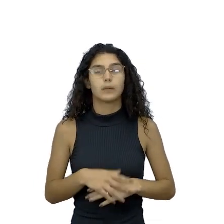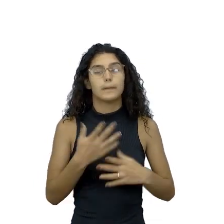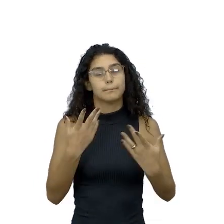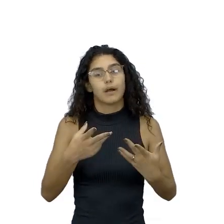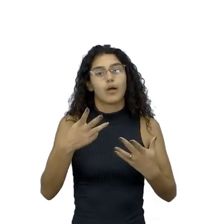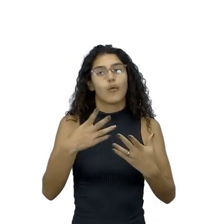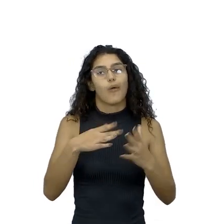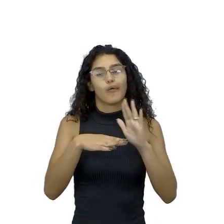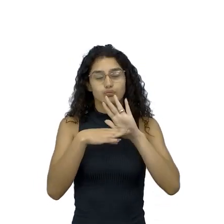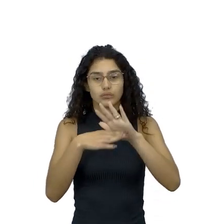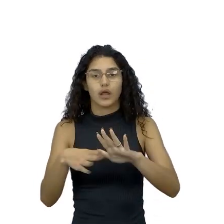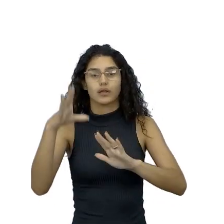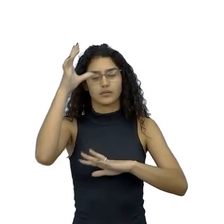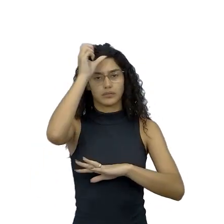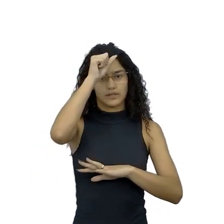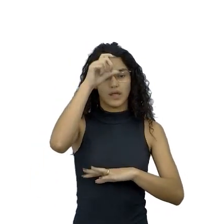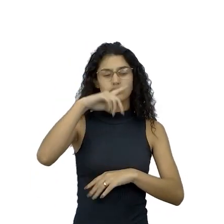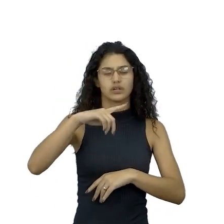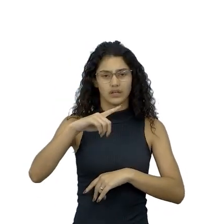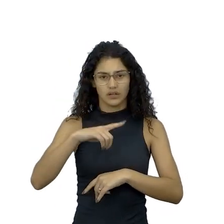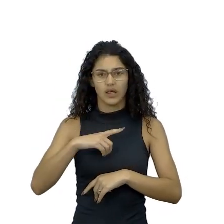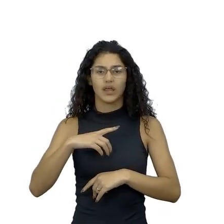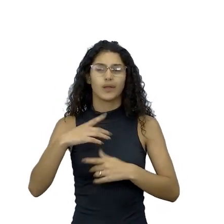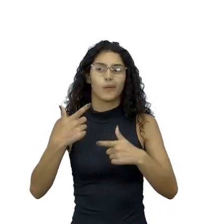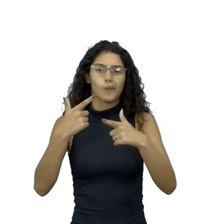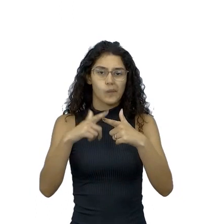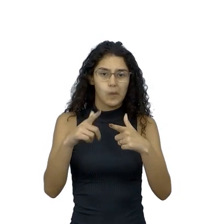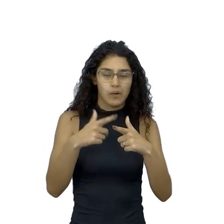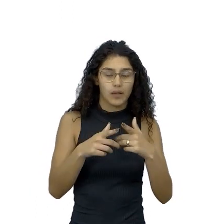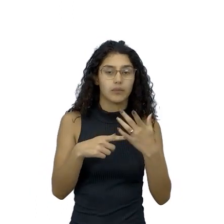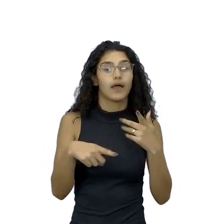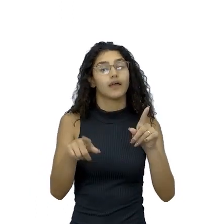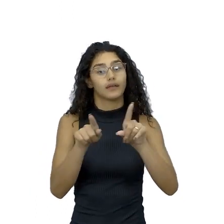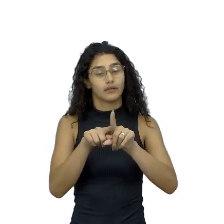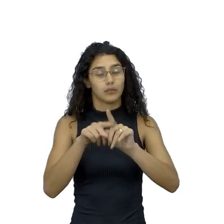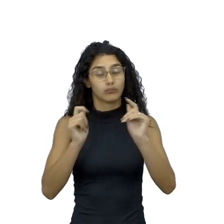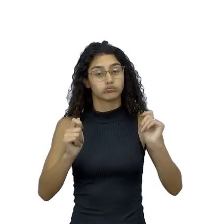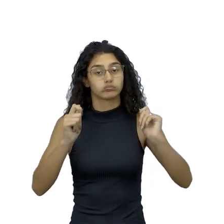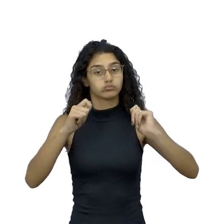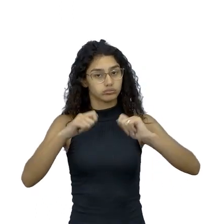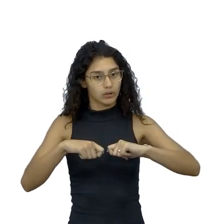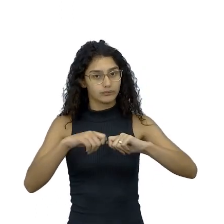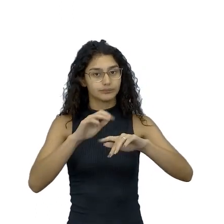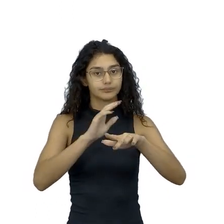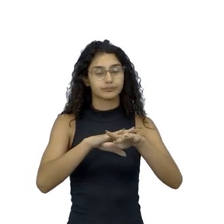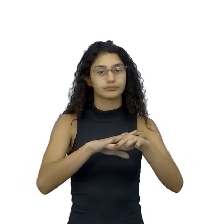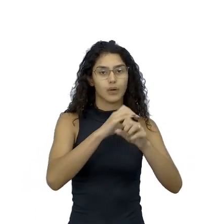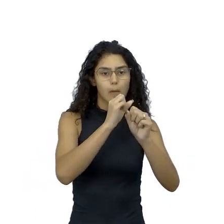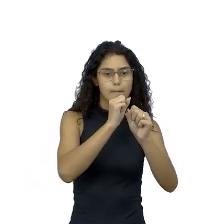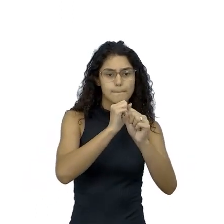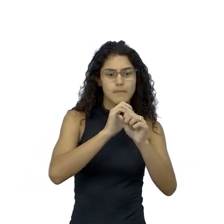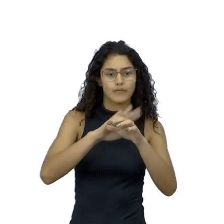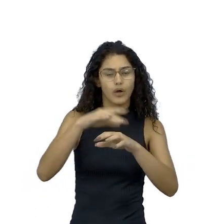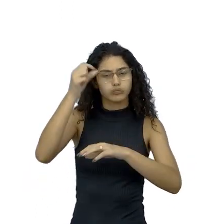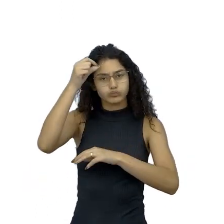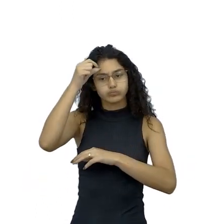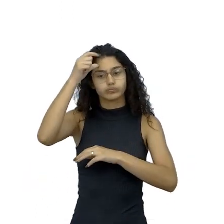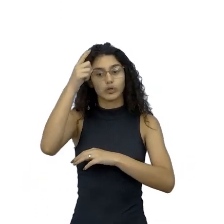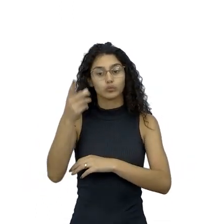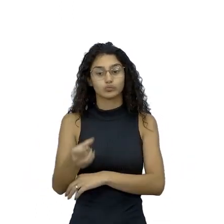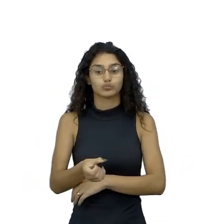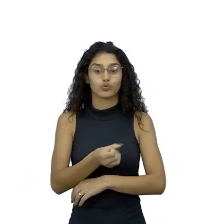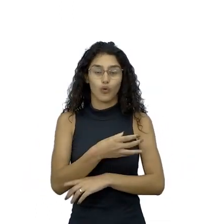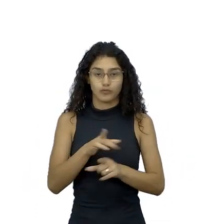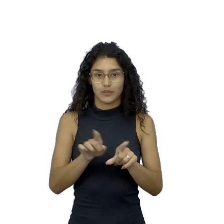recuperar essas aprendizagens que estão fragilizadas e potencializar a construção de novos conhecimentos mais